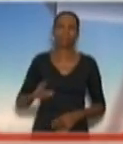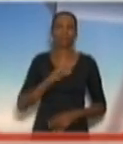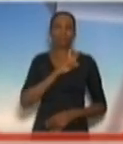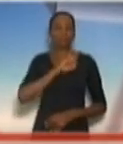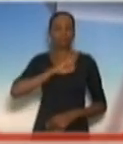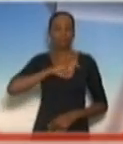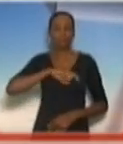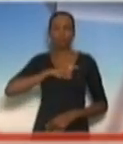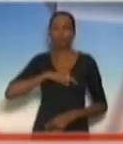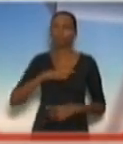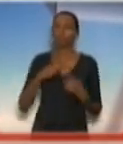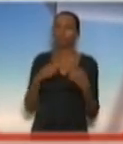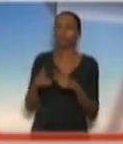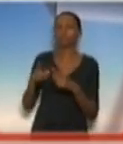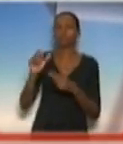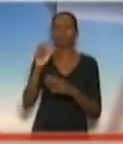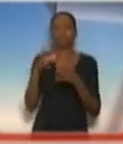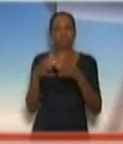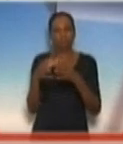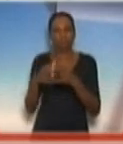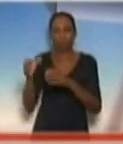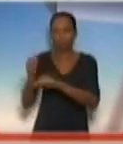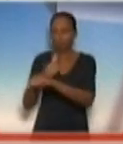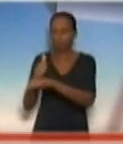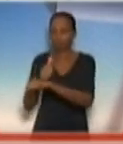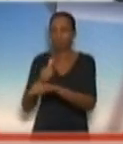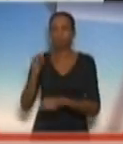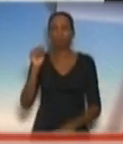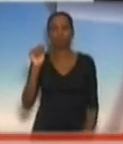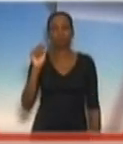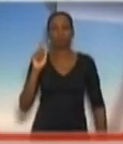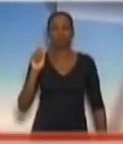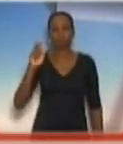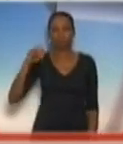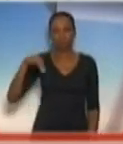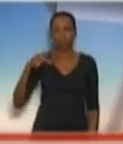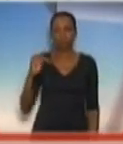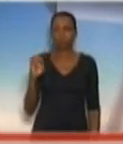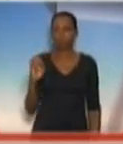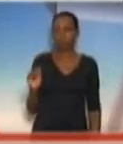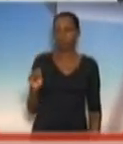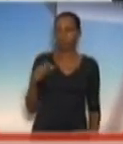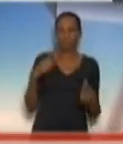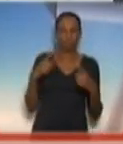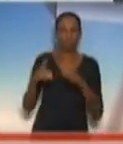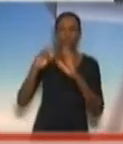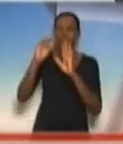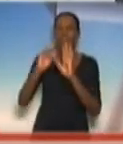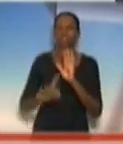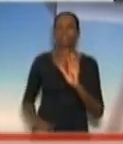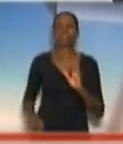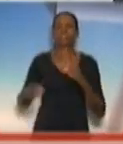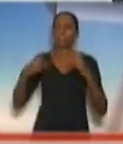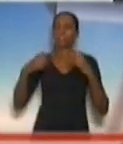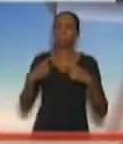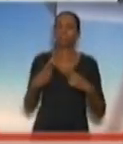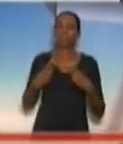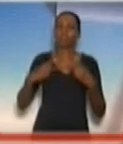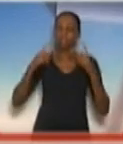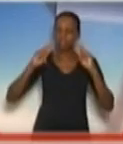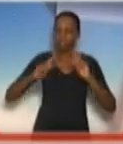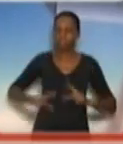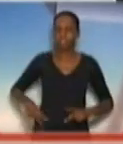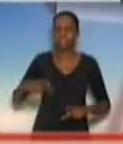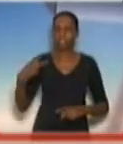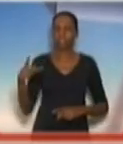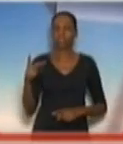agentes de organização escolar. É uma afronta aos direitos e à dignidade desses servidores. Então, senhor presidente, nós estamos